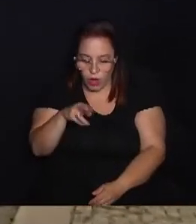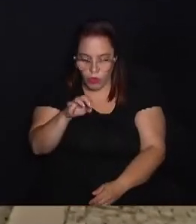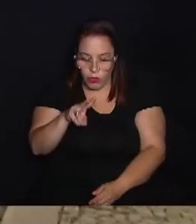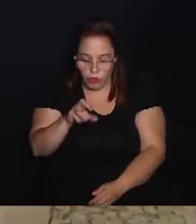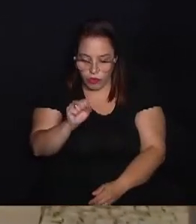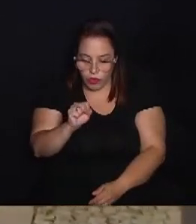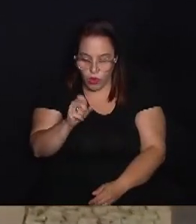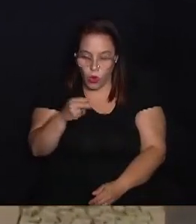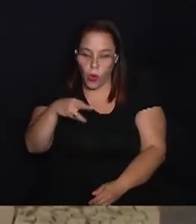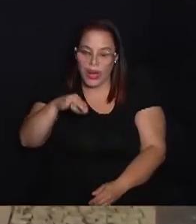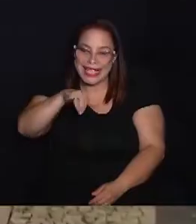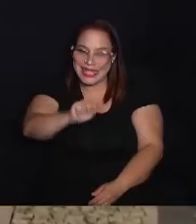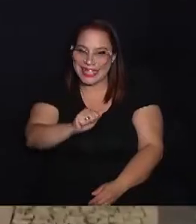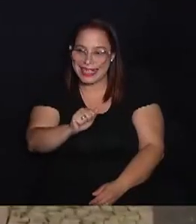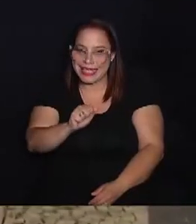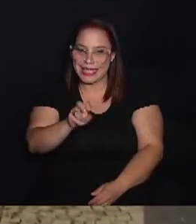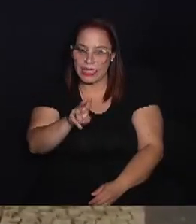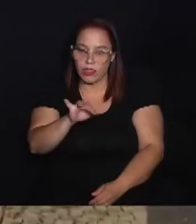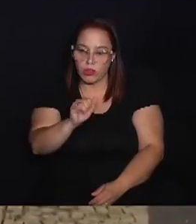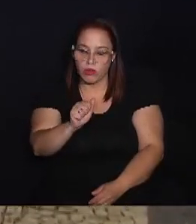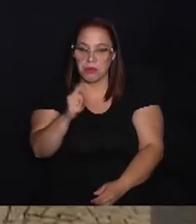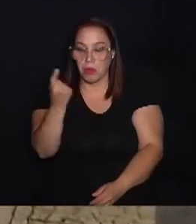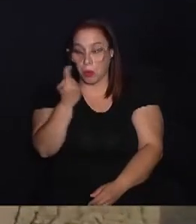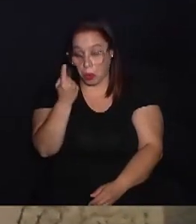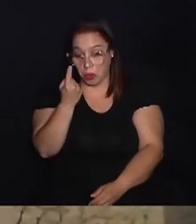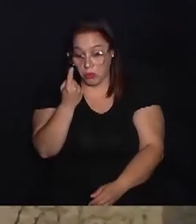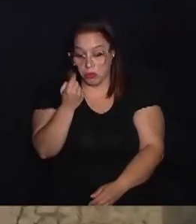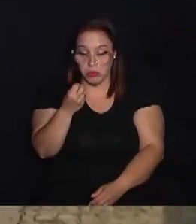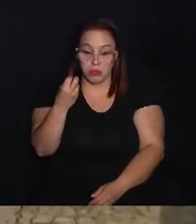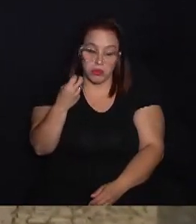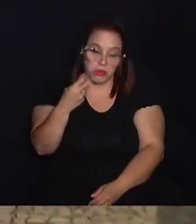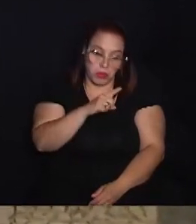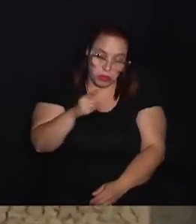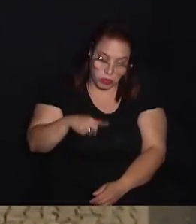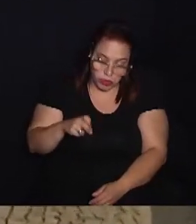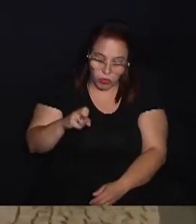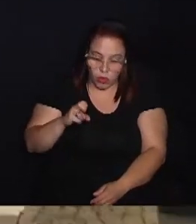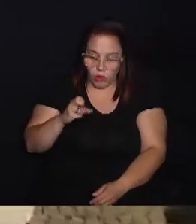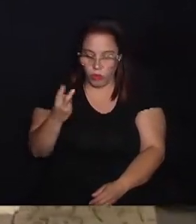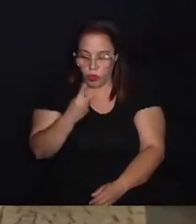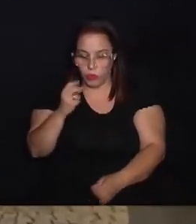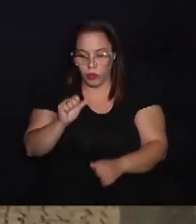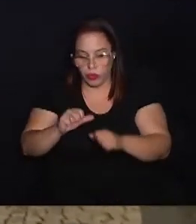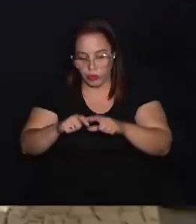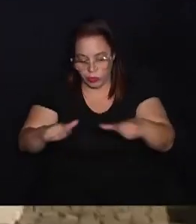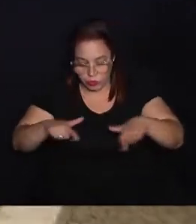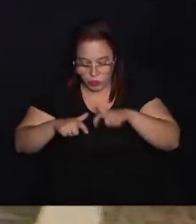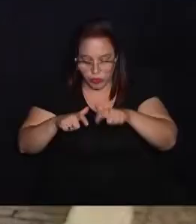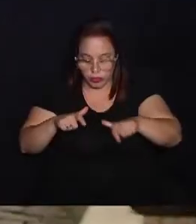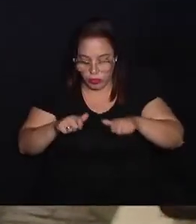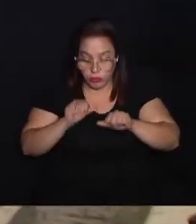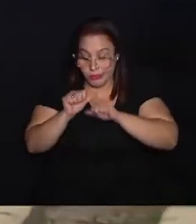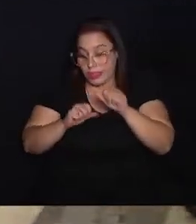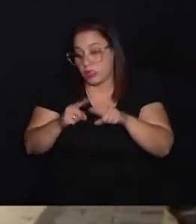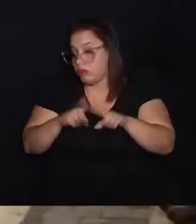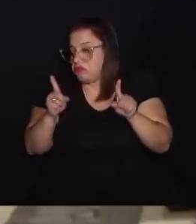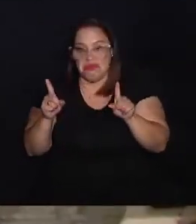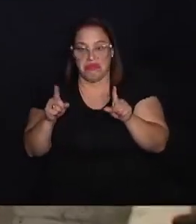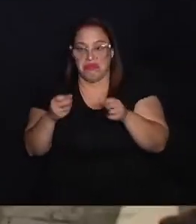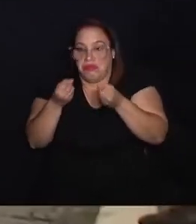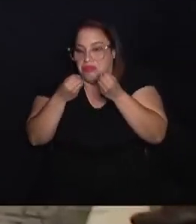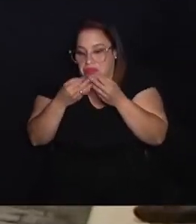substituíram urnas. A Escola Municipal de Ensino Fundamental Professor Geni Rodrigues, no São Bernardo, Escola Estadual Carlos Gomes,